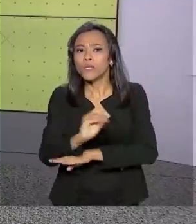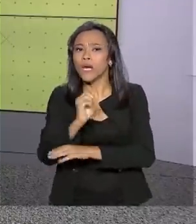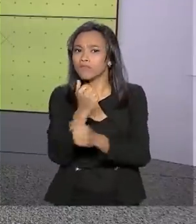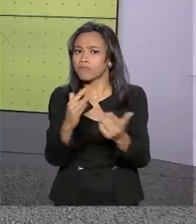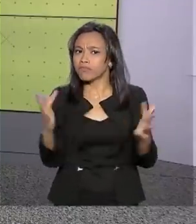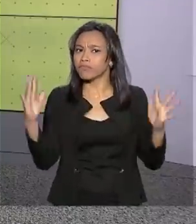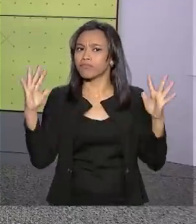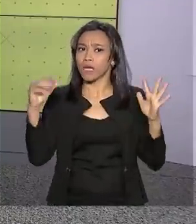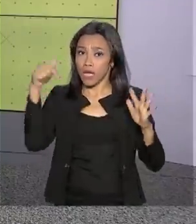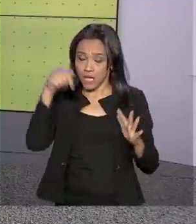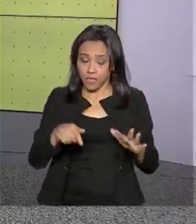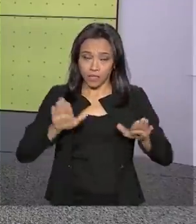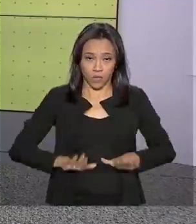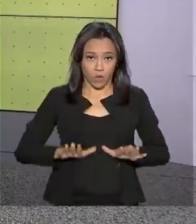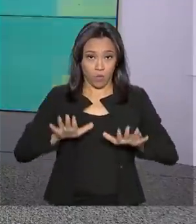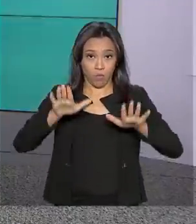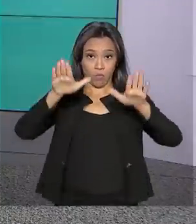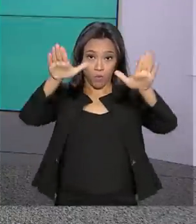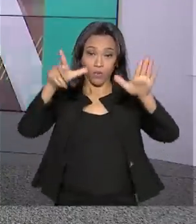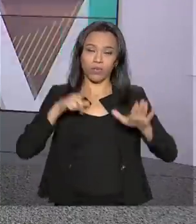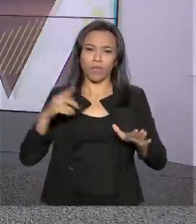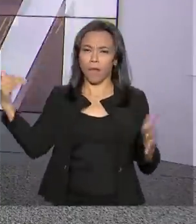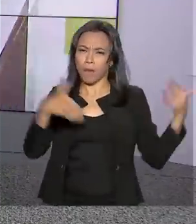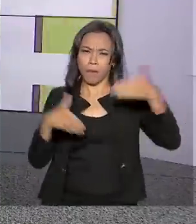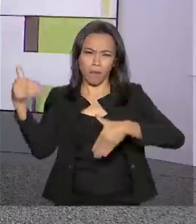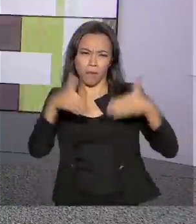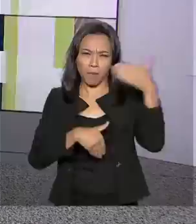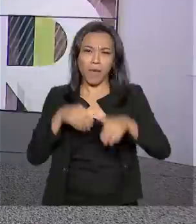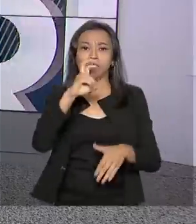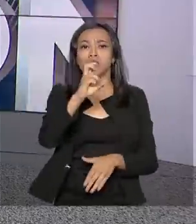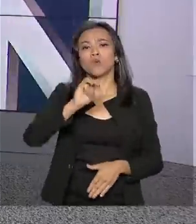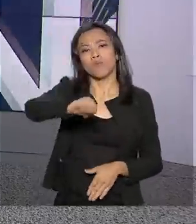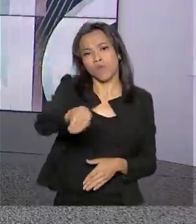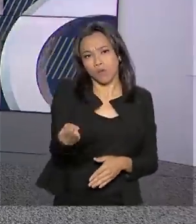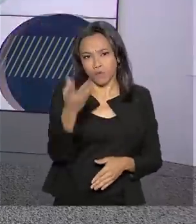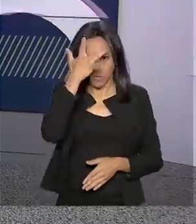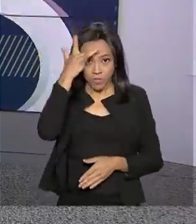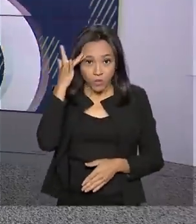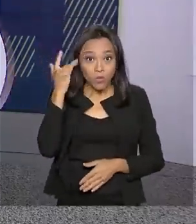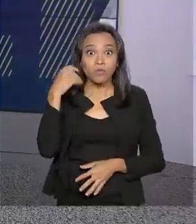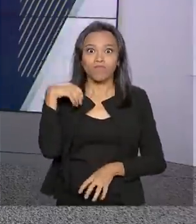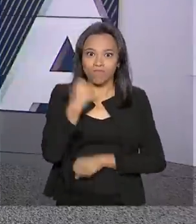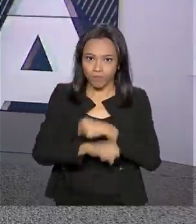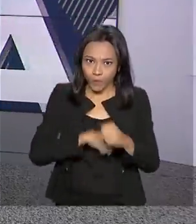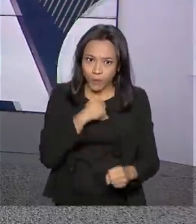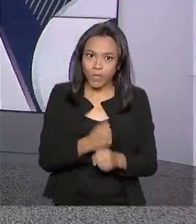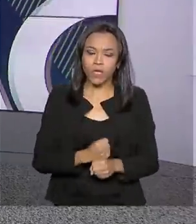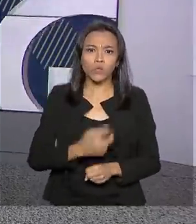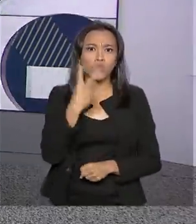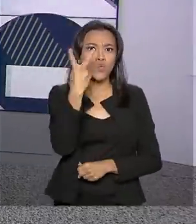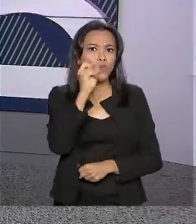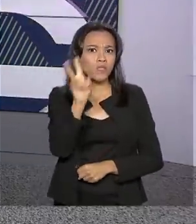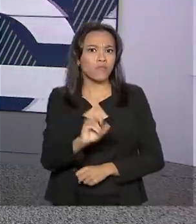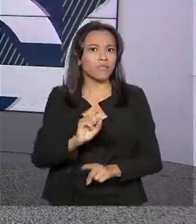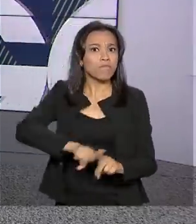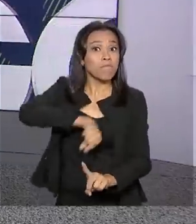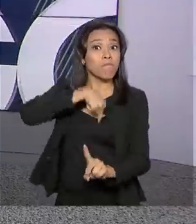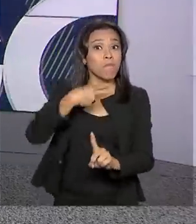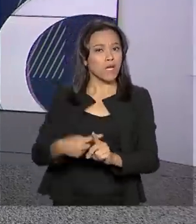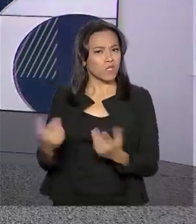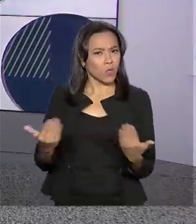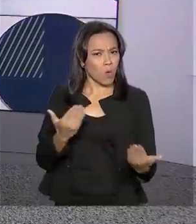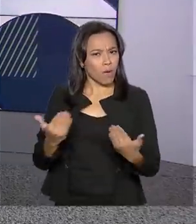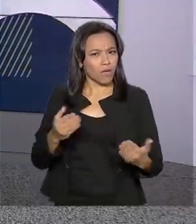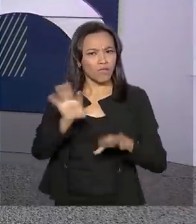o aeroporto terá capacidade para receber 5 milhões de passageiros por ano, duas vezes mais que a capacidade